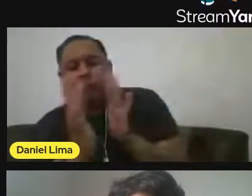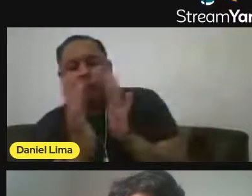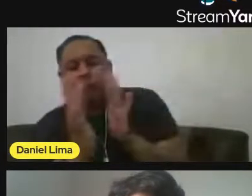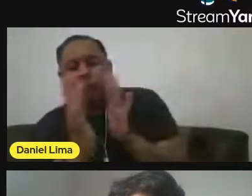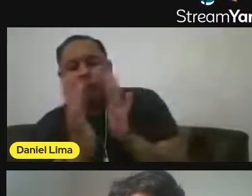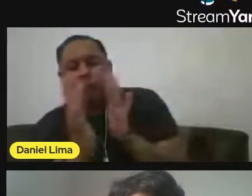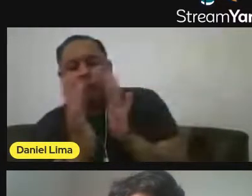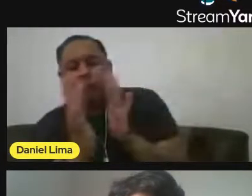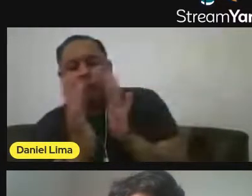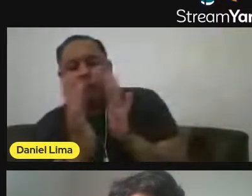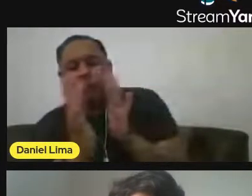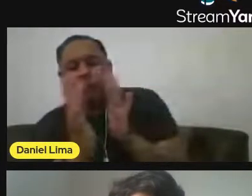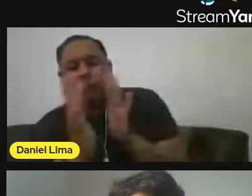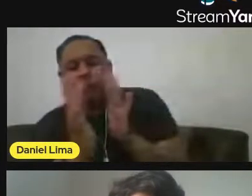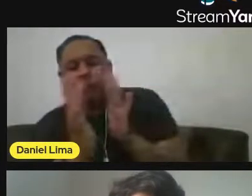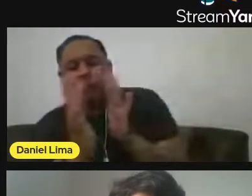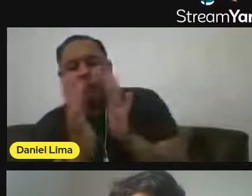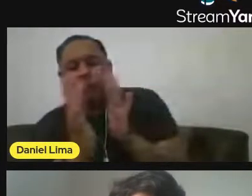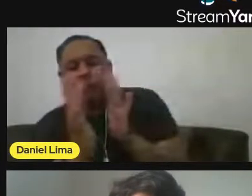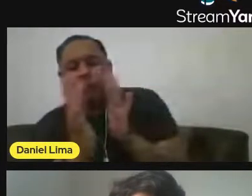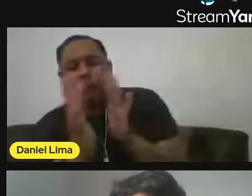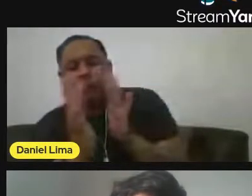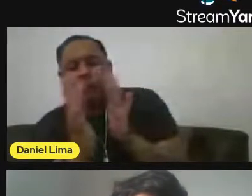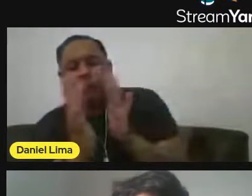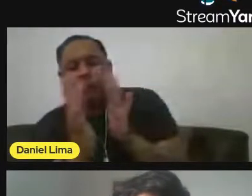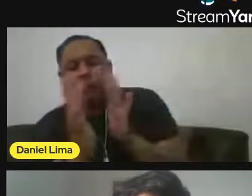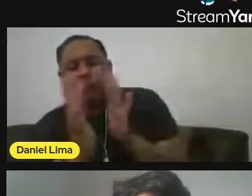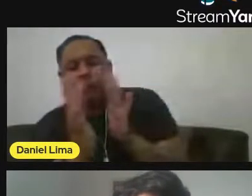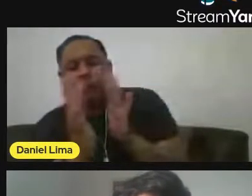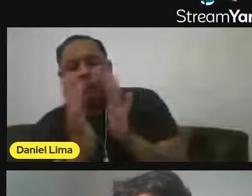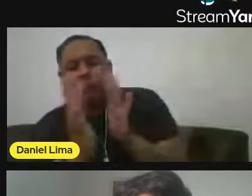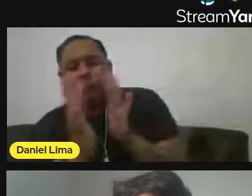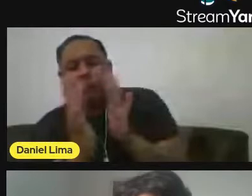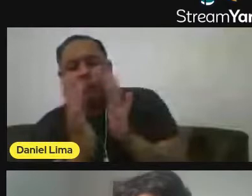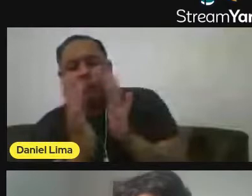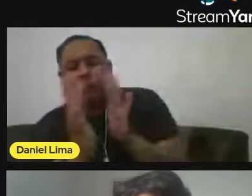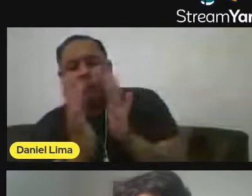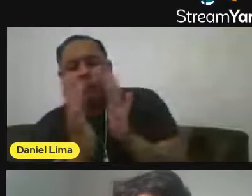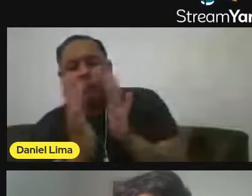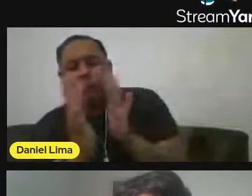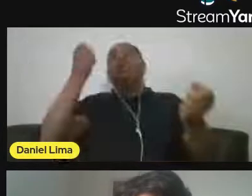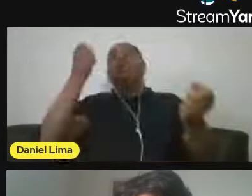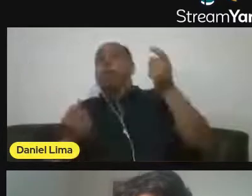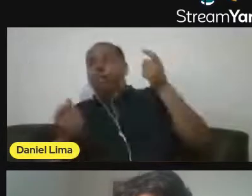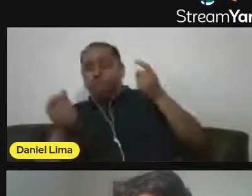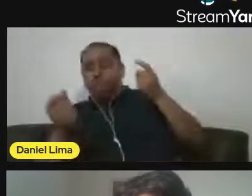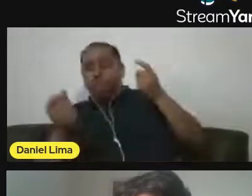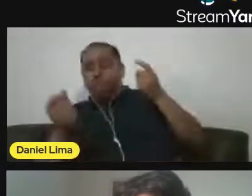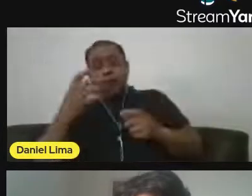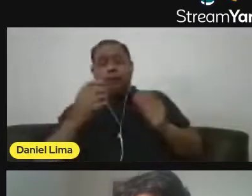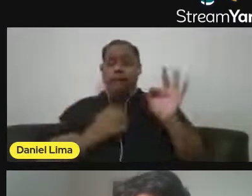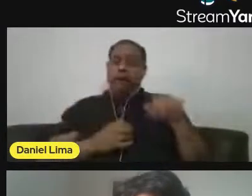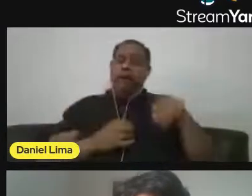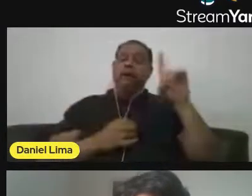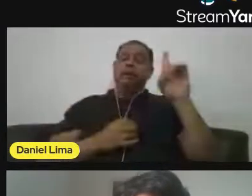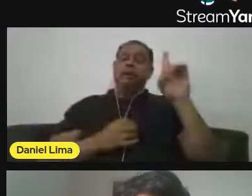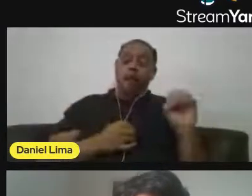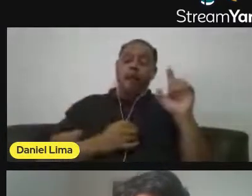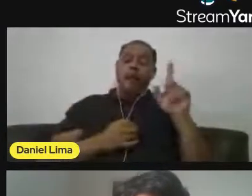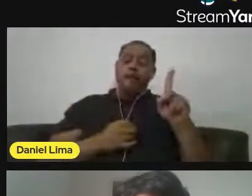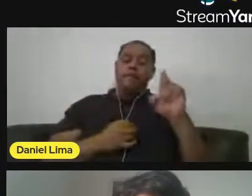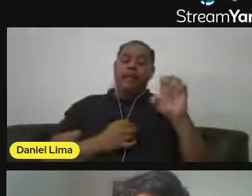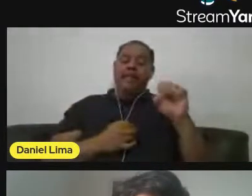justamente você se perder. Eu acho que o Fernando Pessoa, ele permite que o leitor ele se perca, né? A gente vive num momento